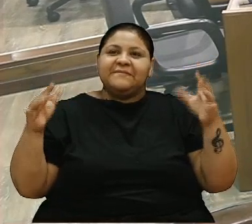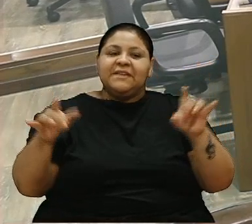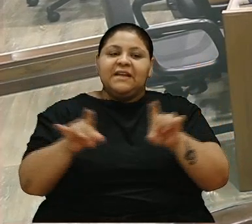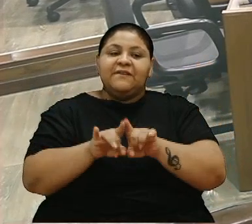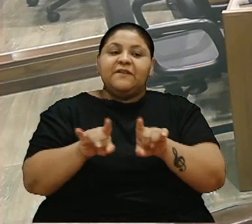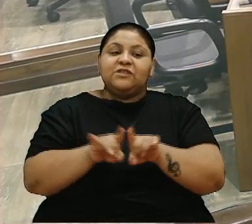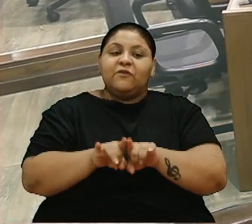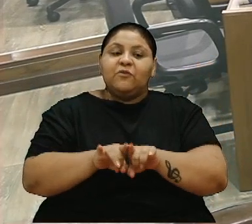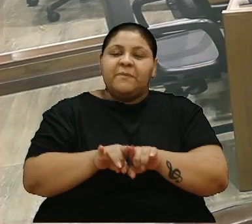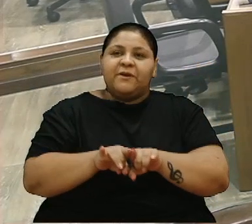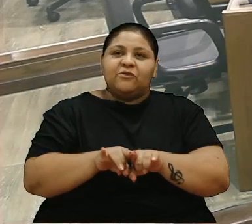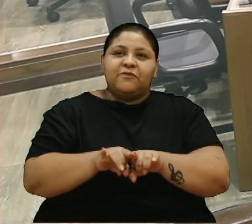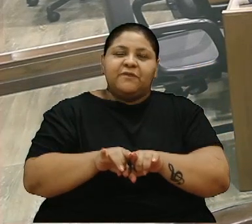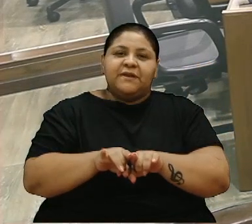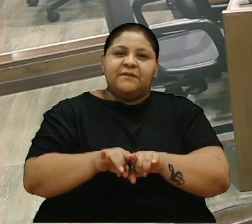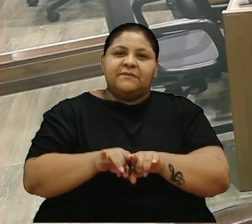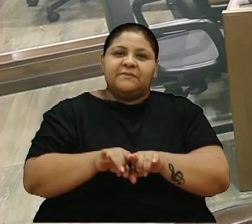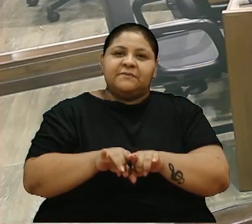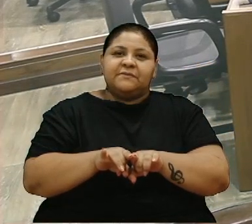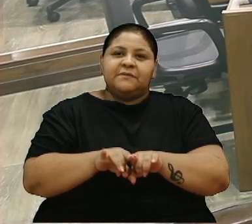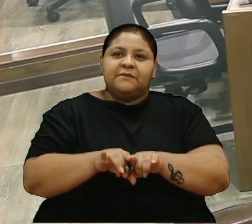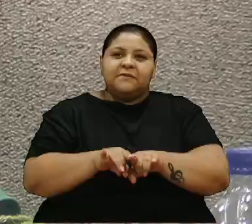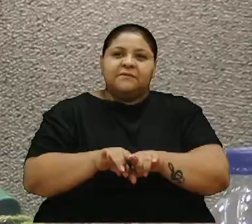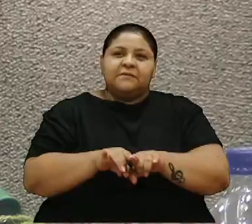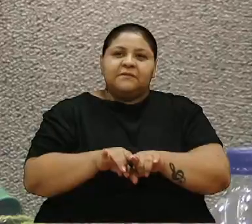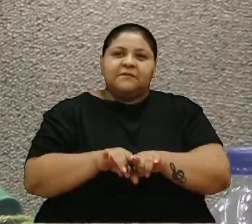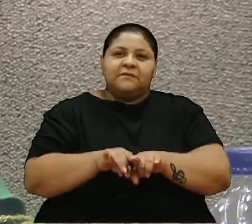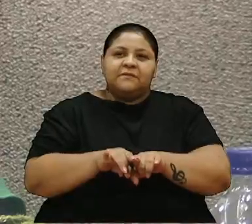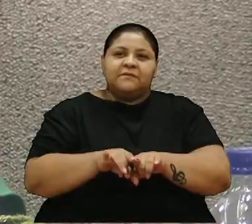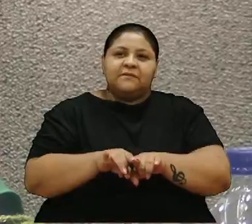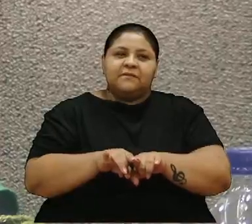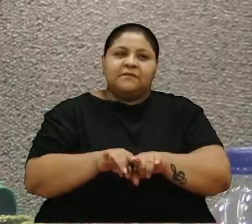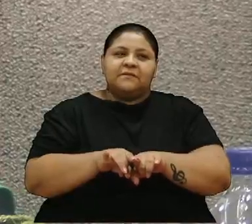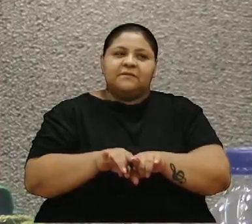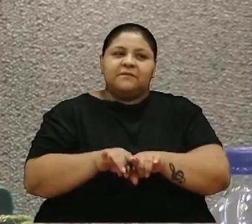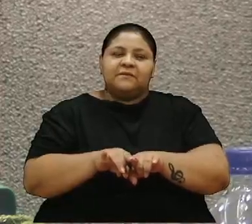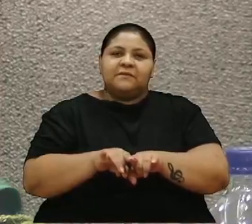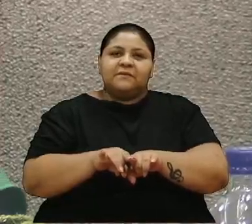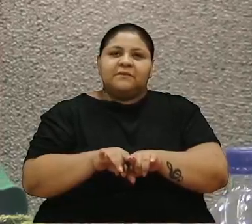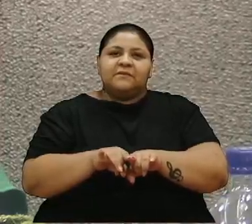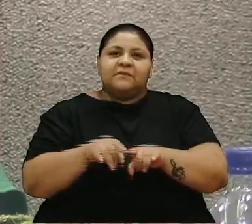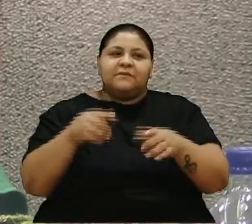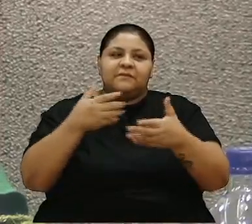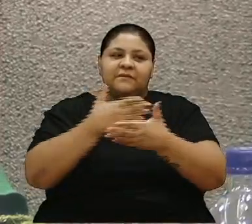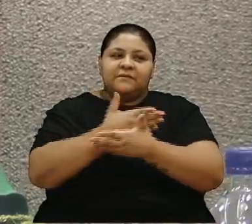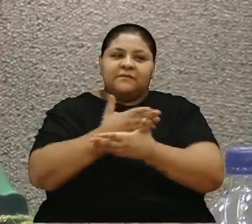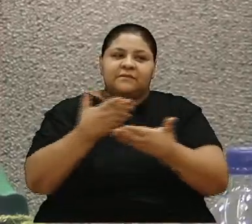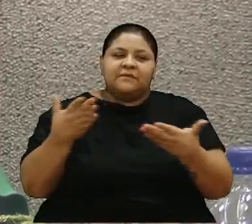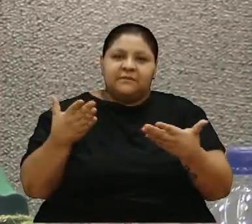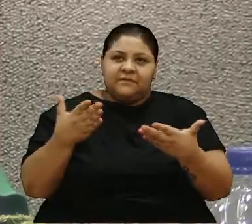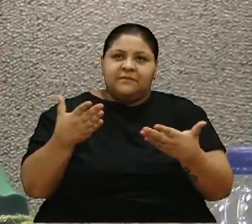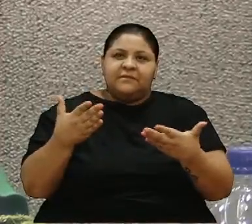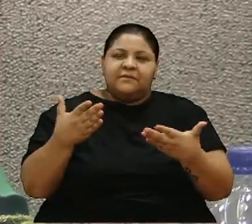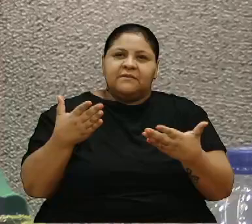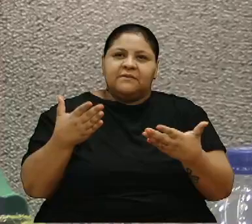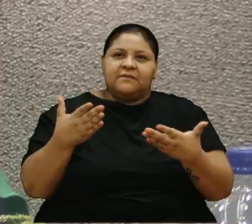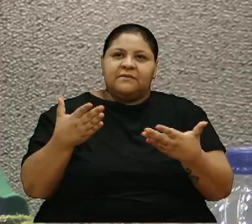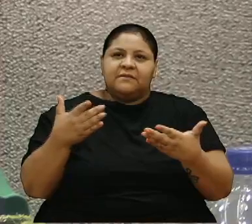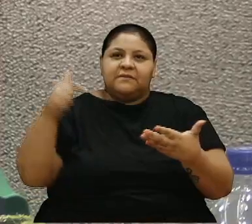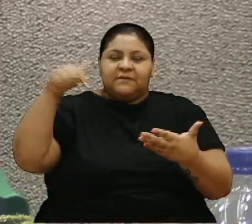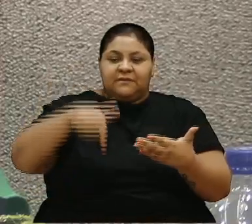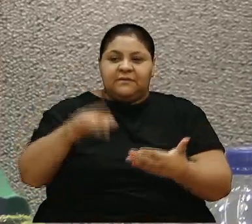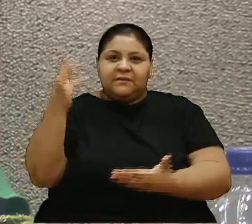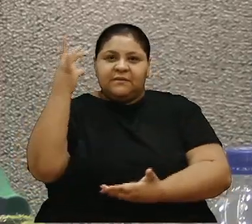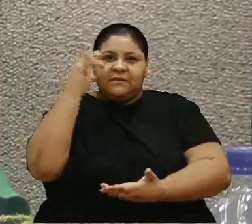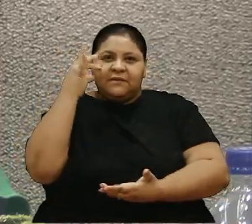importante matéria, né? Queria dizer que me somo com o senhor e queria dizer que os colegas que aqui estão presentes,